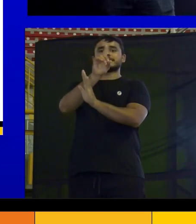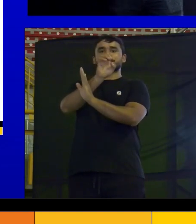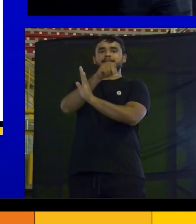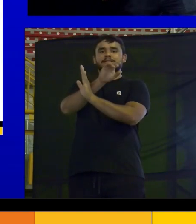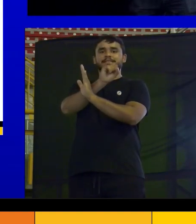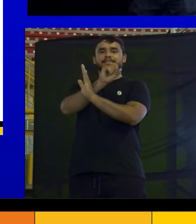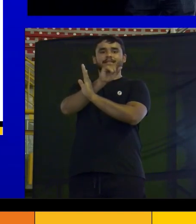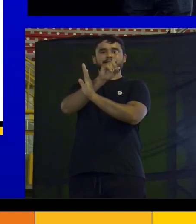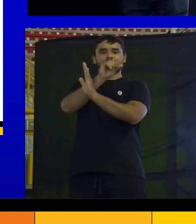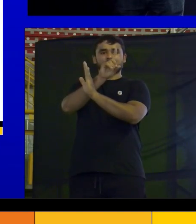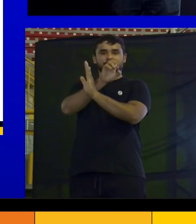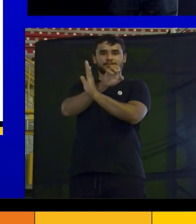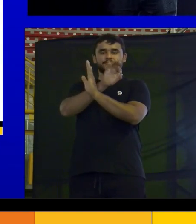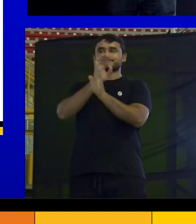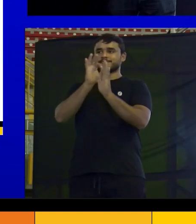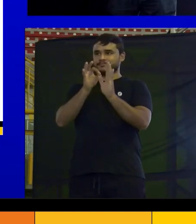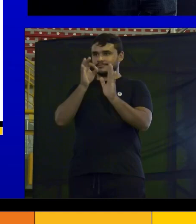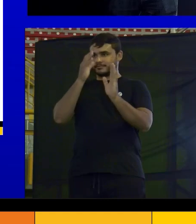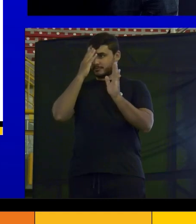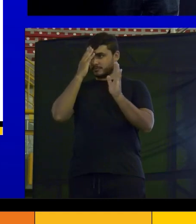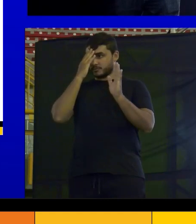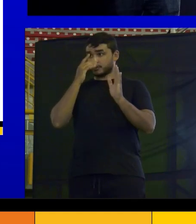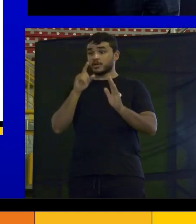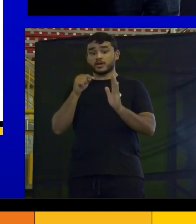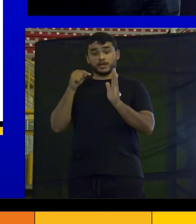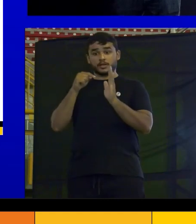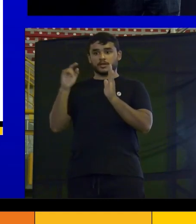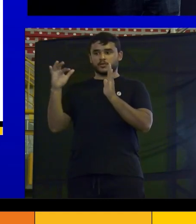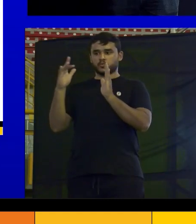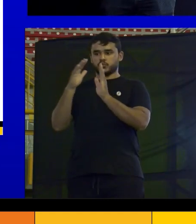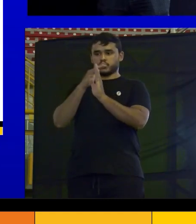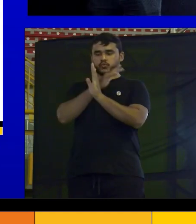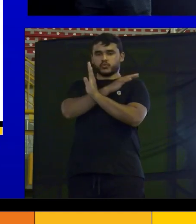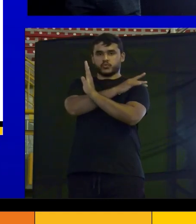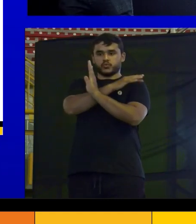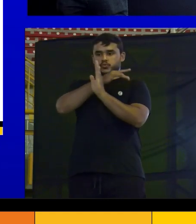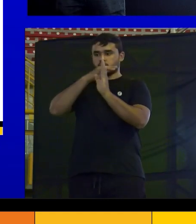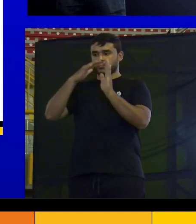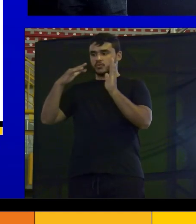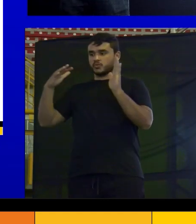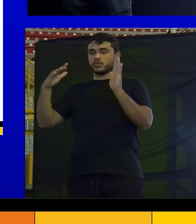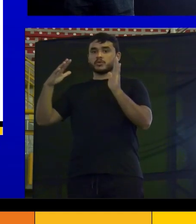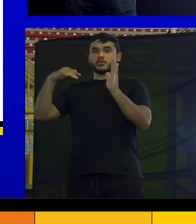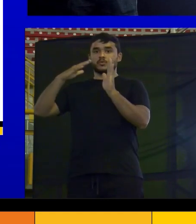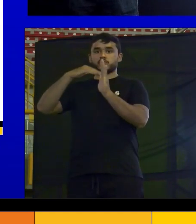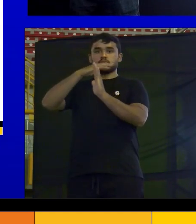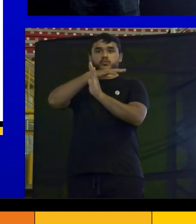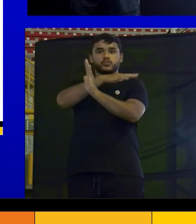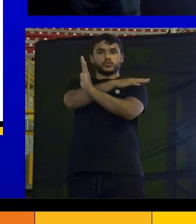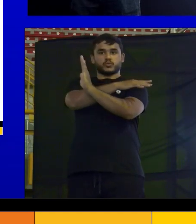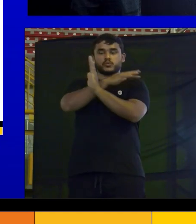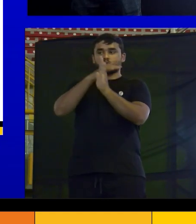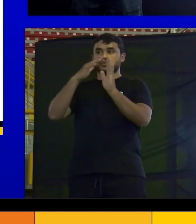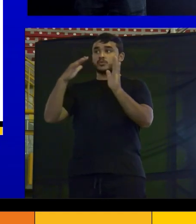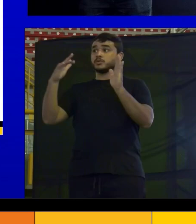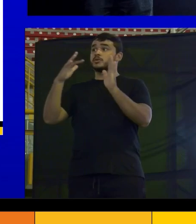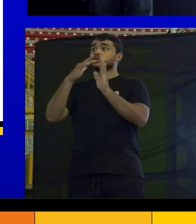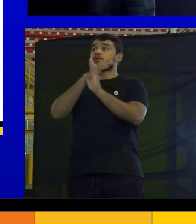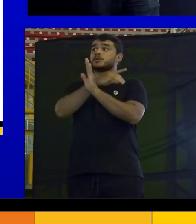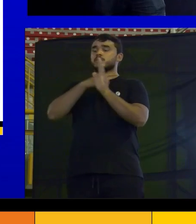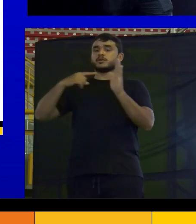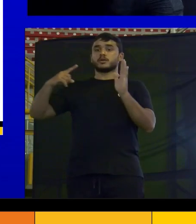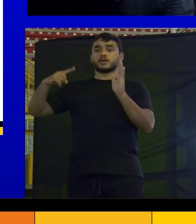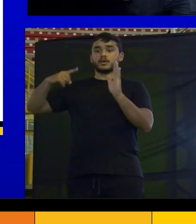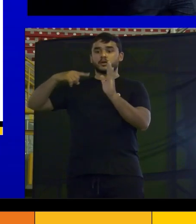a frequência permanece constante. O único parâmetro que se mantém